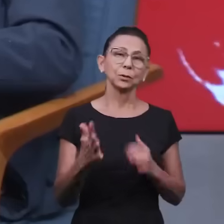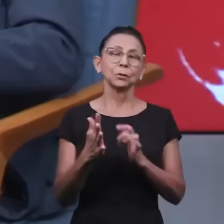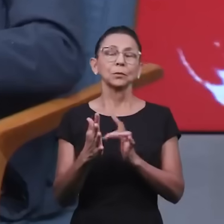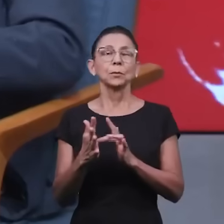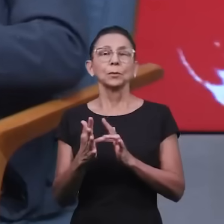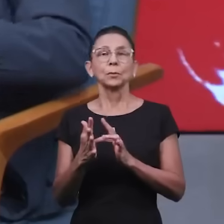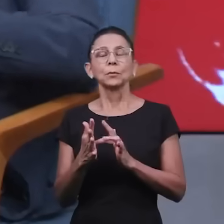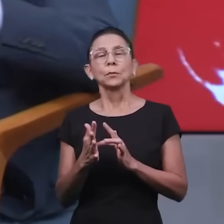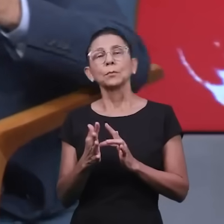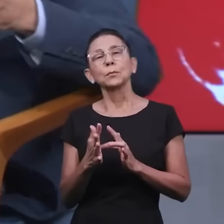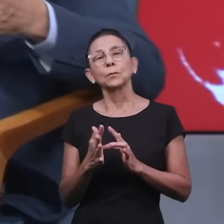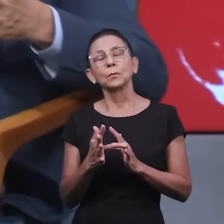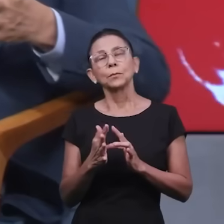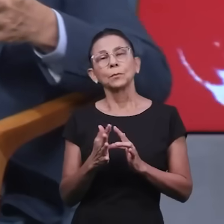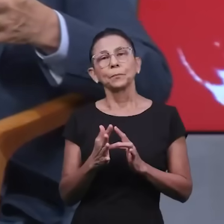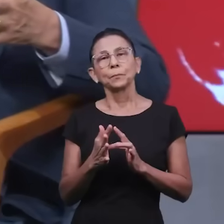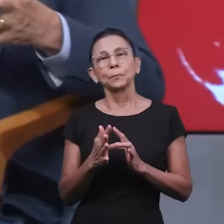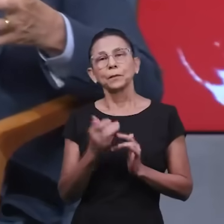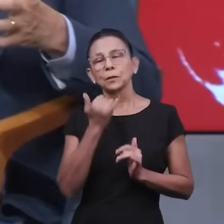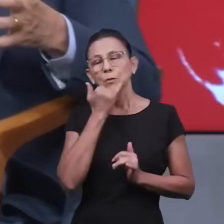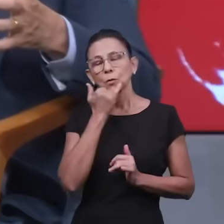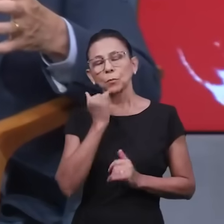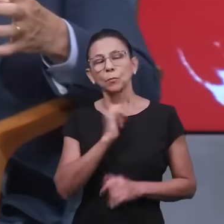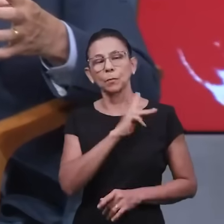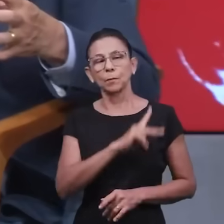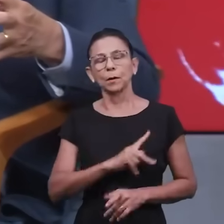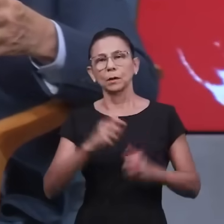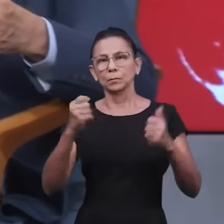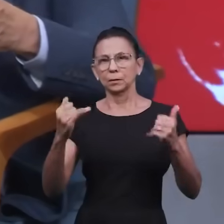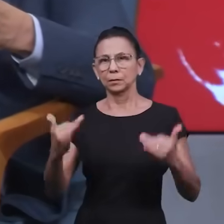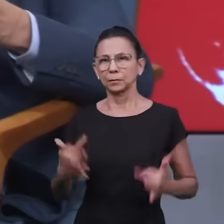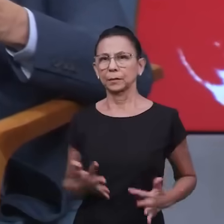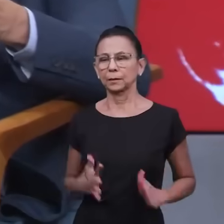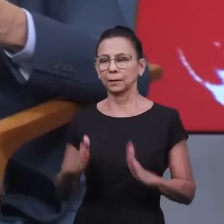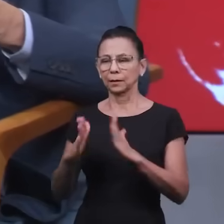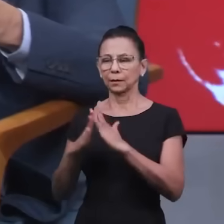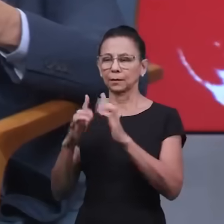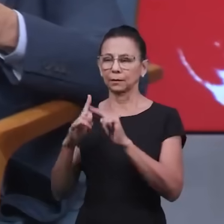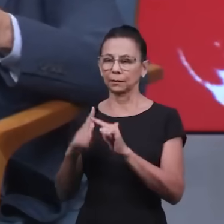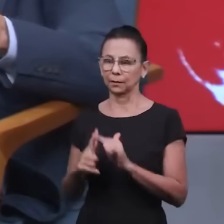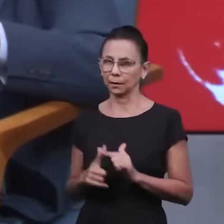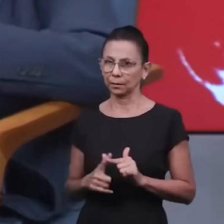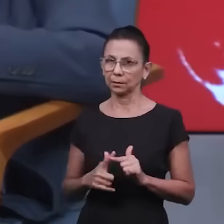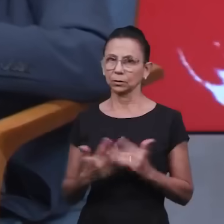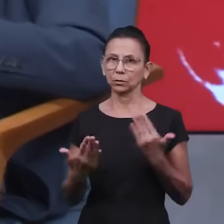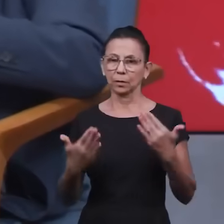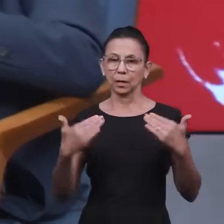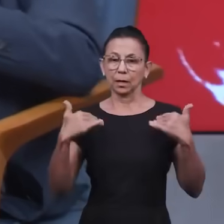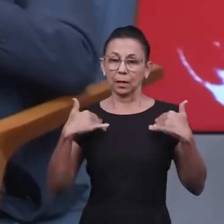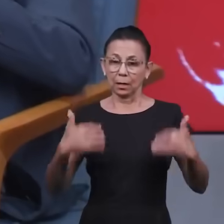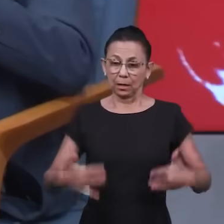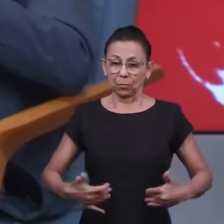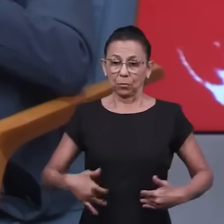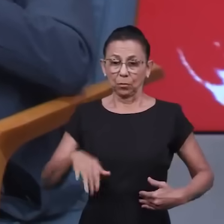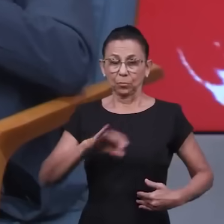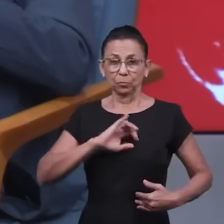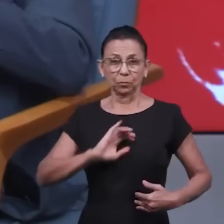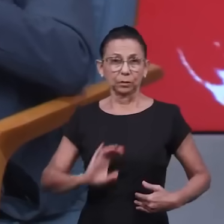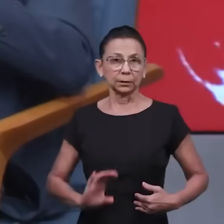corpo de Cristo. Toda essa colocação doutrinária vai sendo colocada e mais